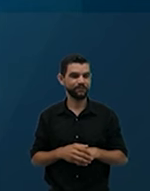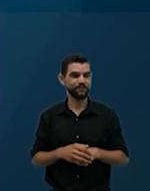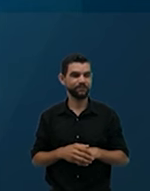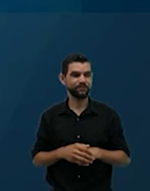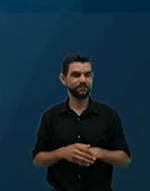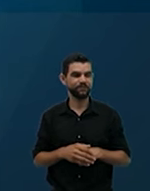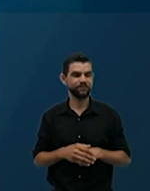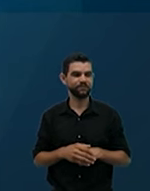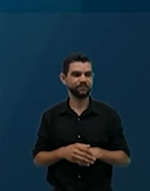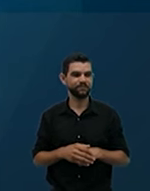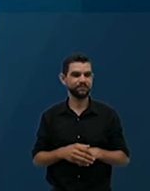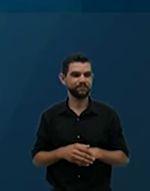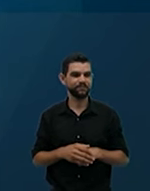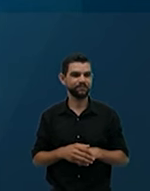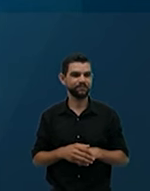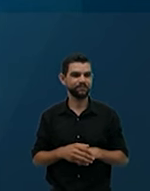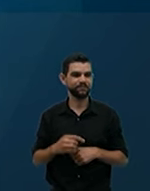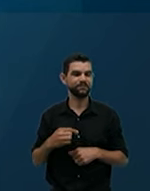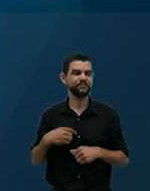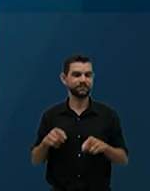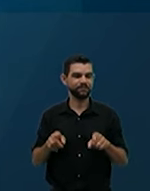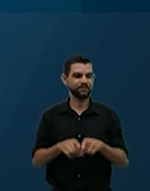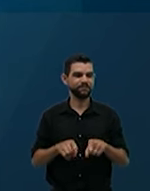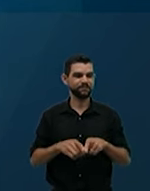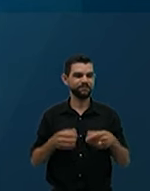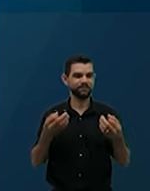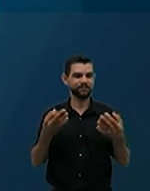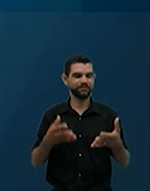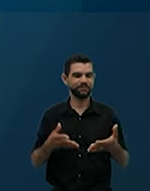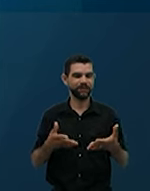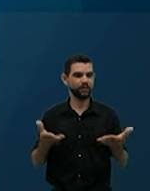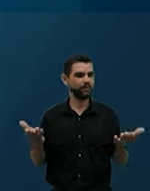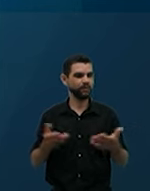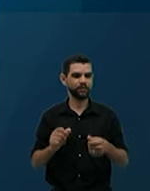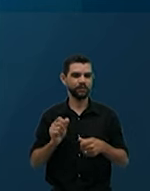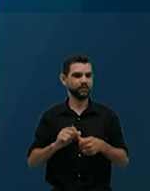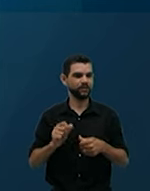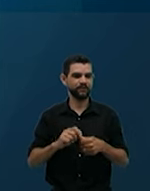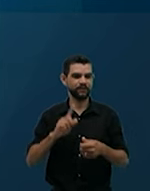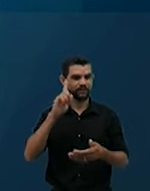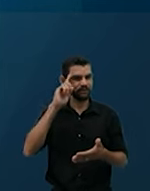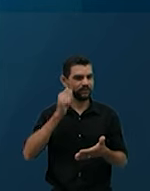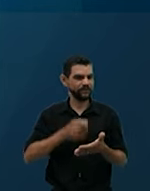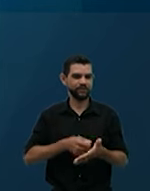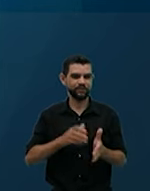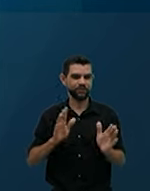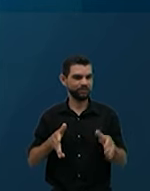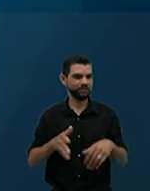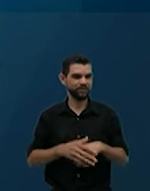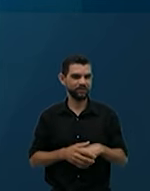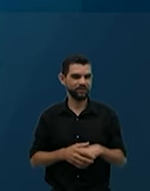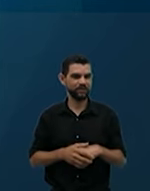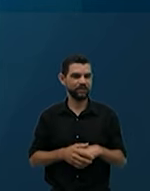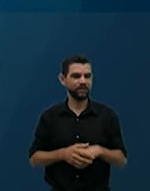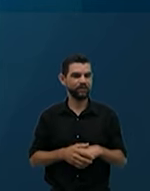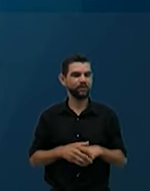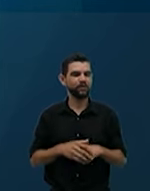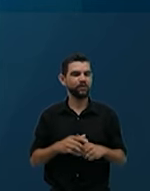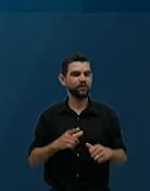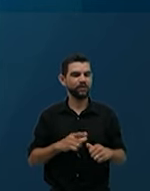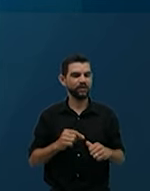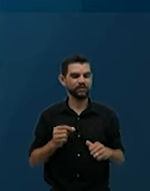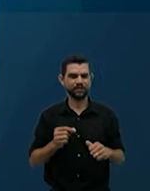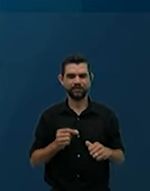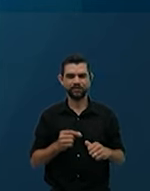aderindo a isso, que assim, foi, na verdade não é que nós vamos fazer isso, nós já fizemos hoje. Nós já dissemos que o artigo 987 fala